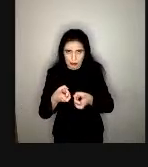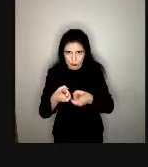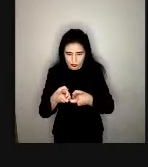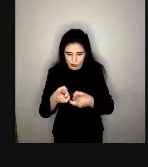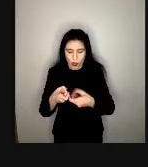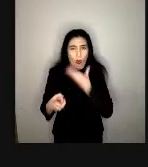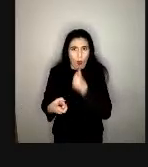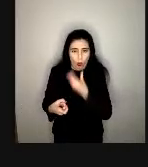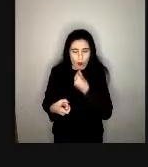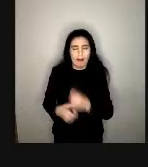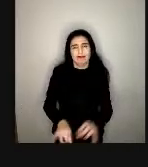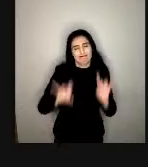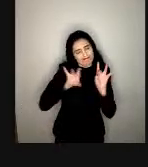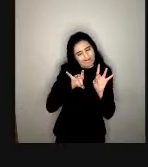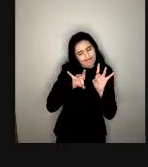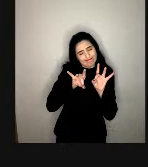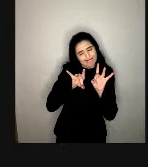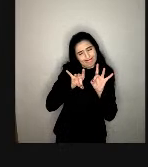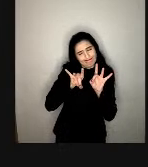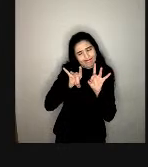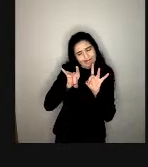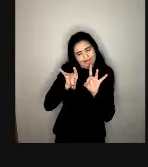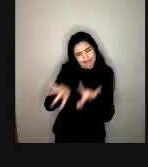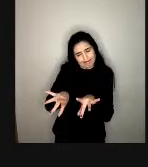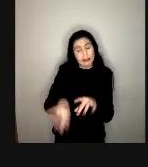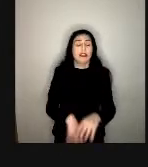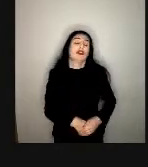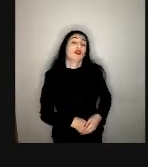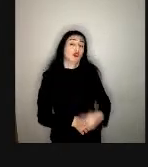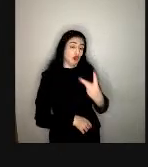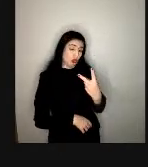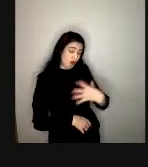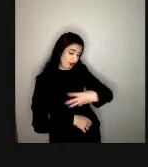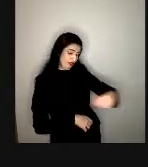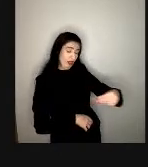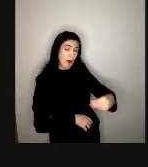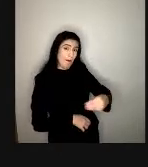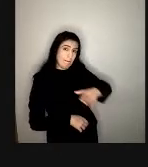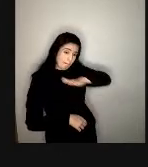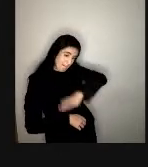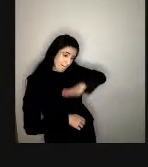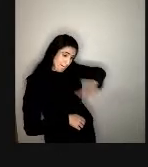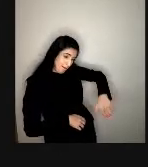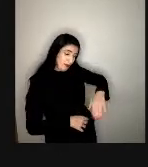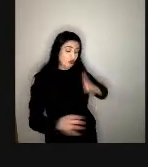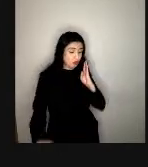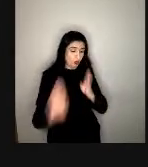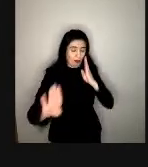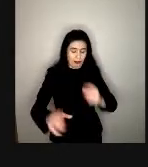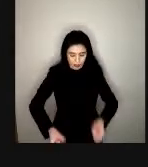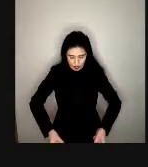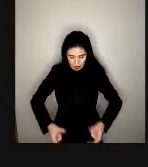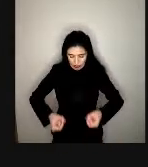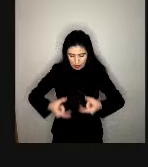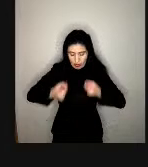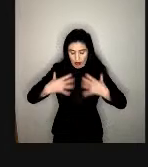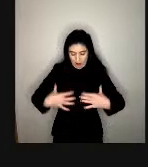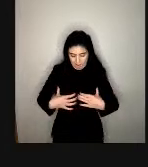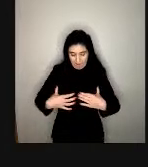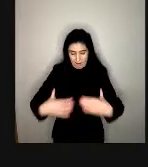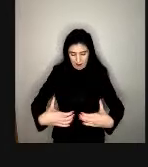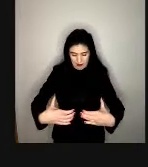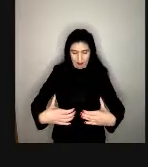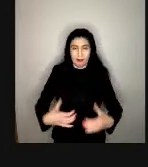foi embora. Conta um pouquinho, Marco. Ela tinha duas filhas pequenas quando ela descobriu o câncer de mama. Quando eu fiz essa foto,